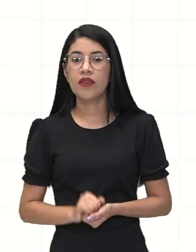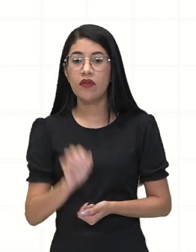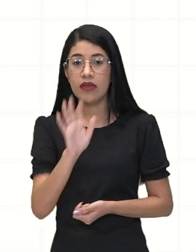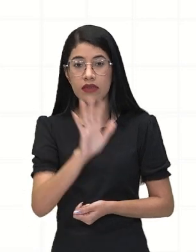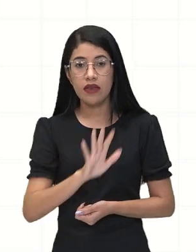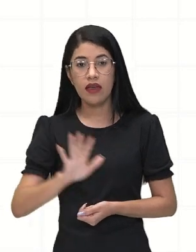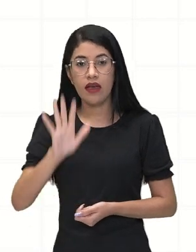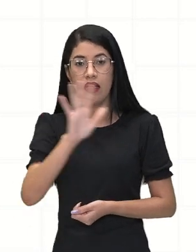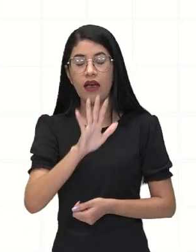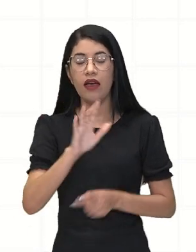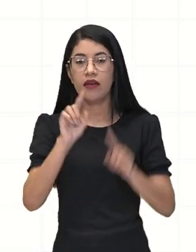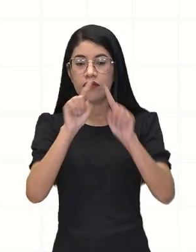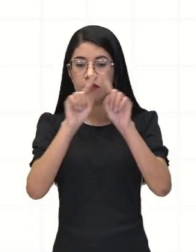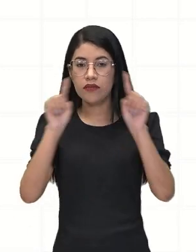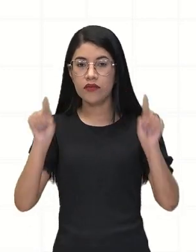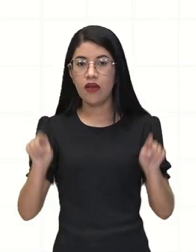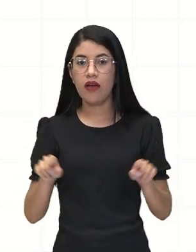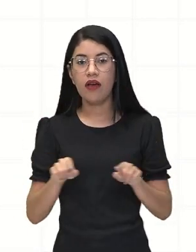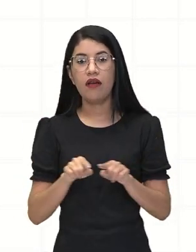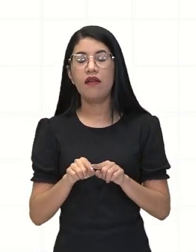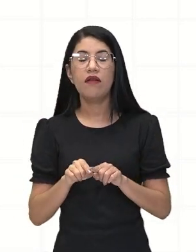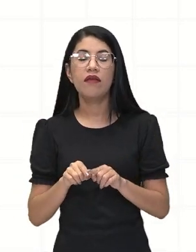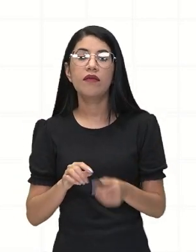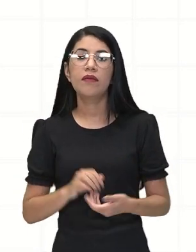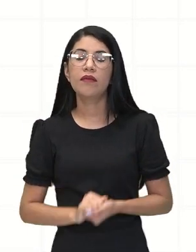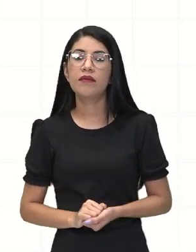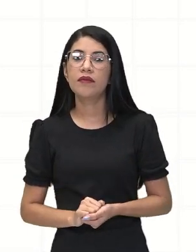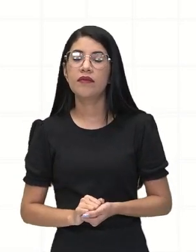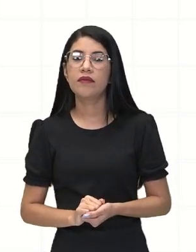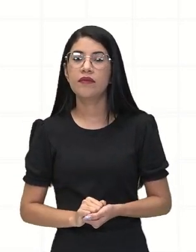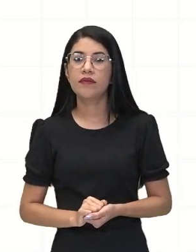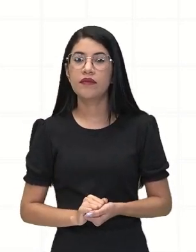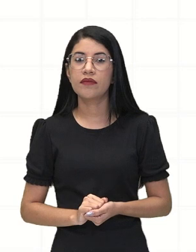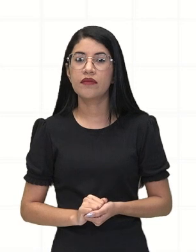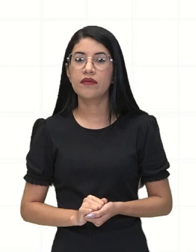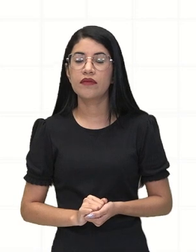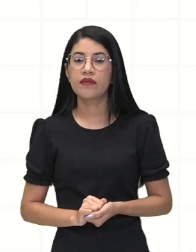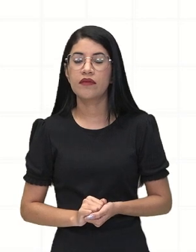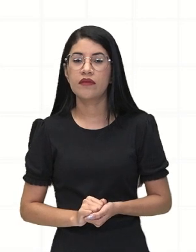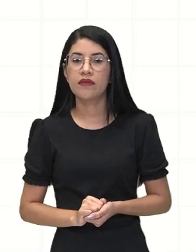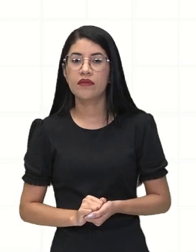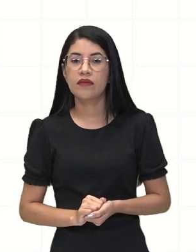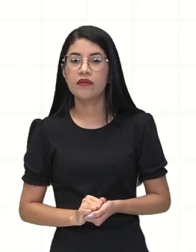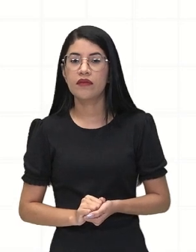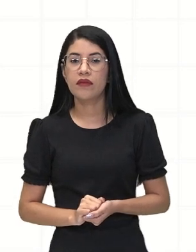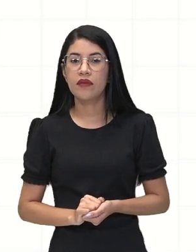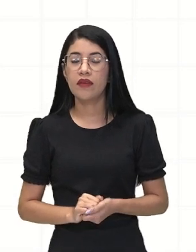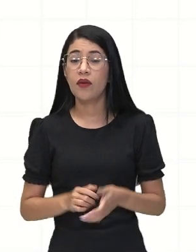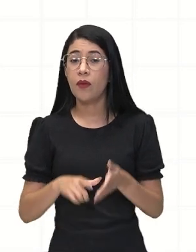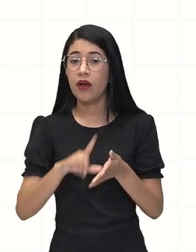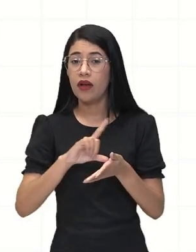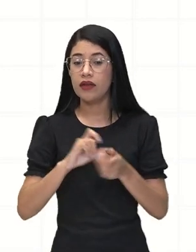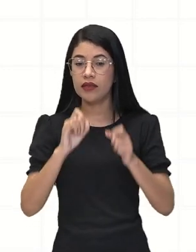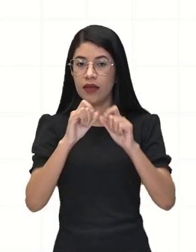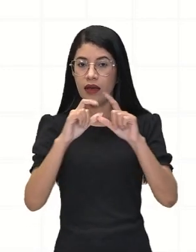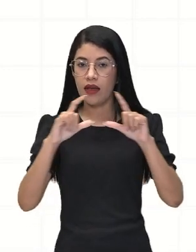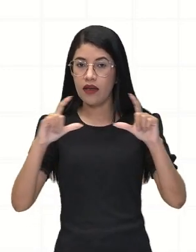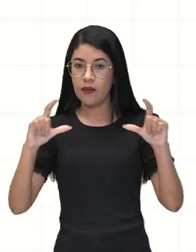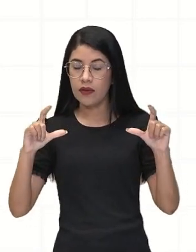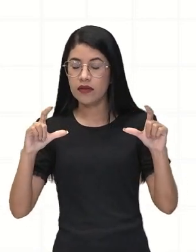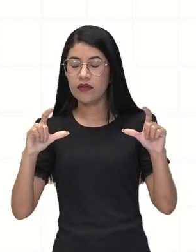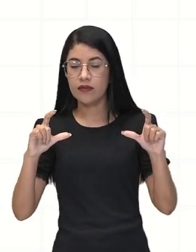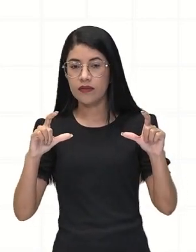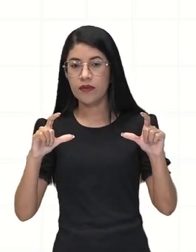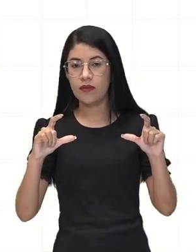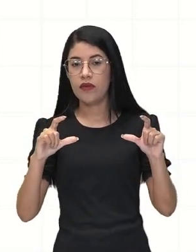meu retângulo. Então, o que foi que eu fiz? Eu peguei aquela fórmula, aquela equação, né,